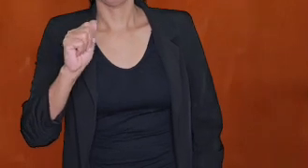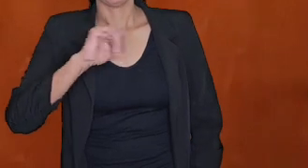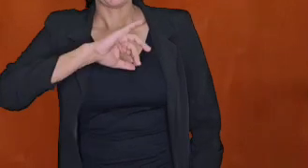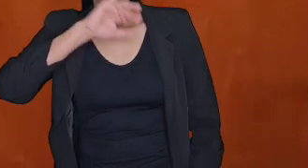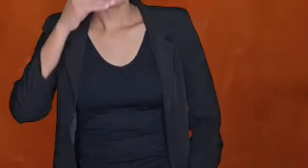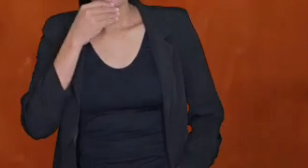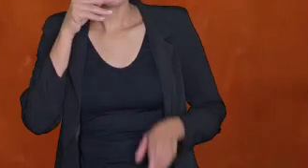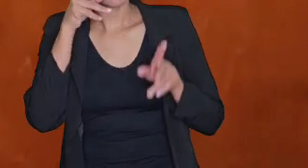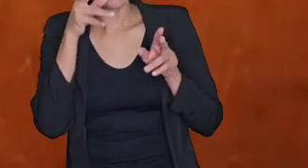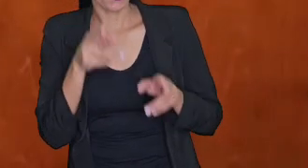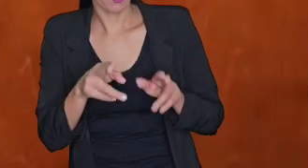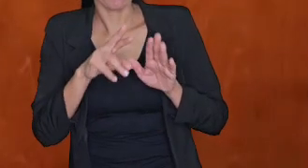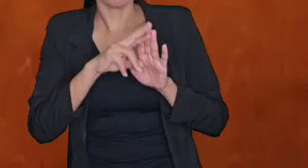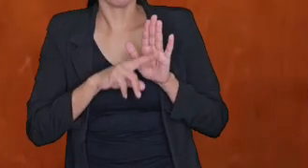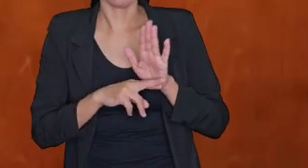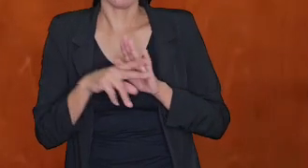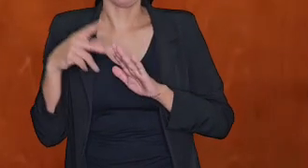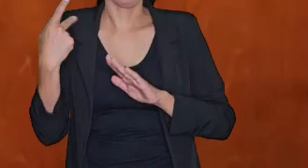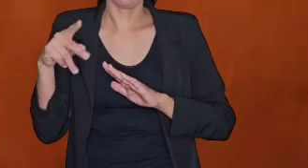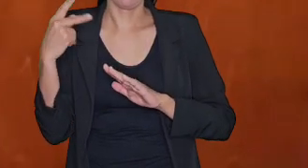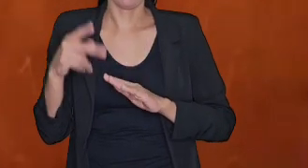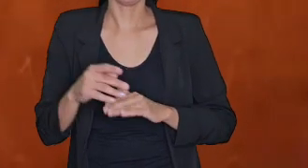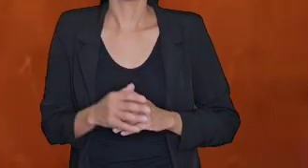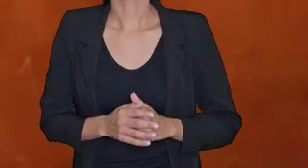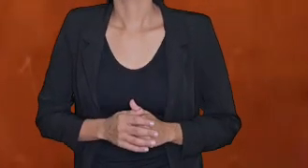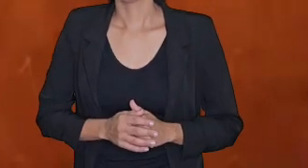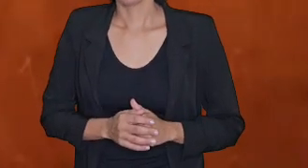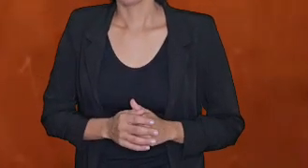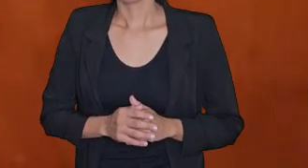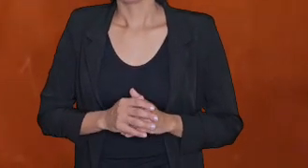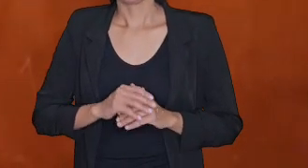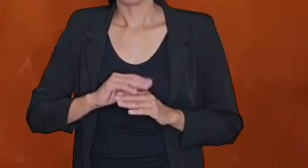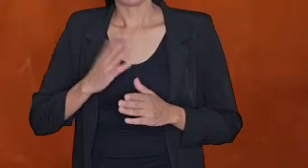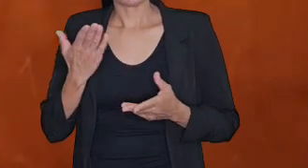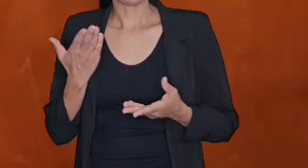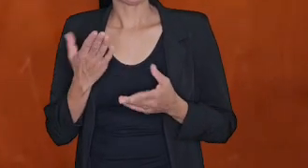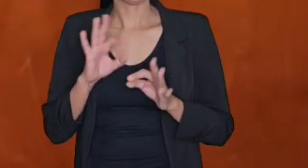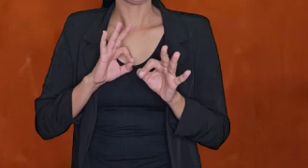hipoteca. Então, aproveitar os mesmos ritos